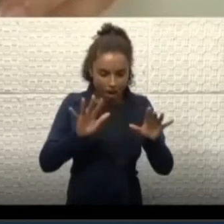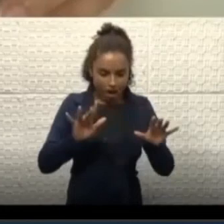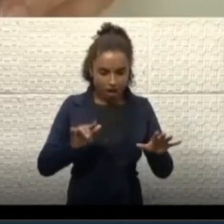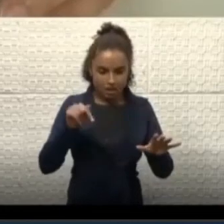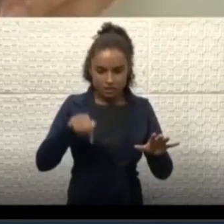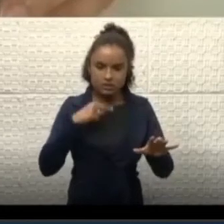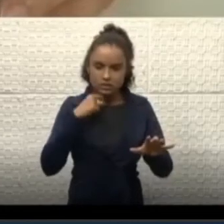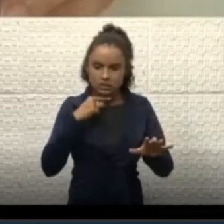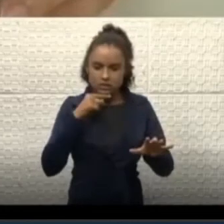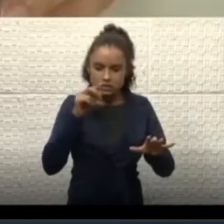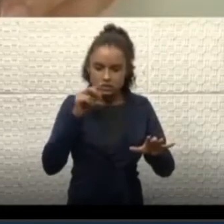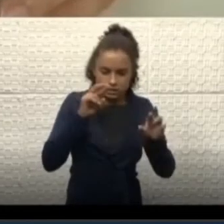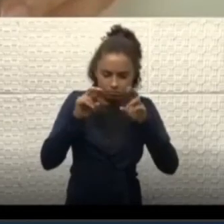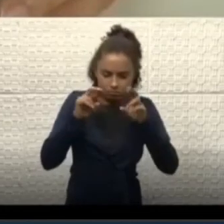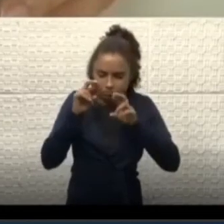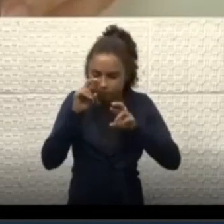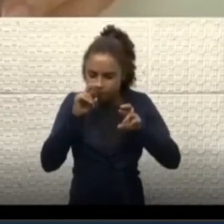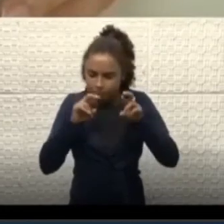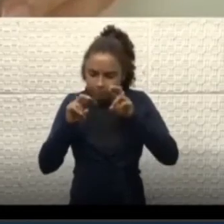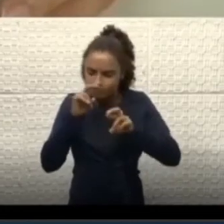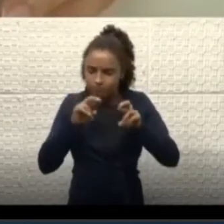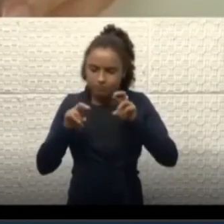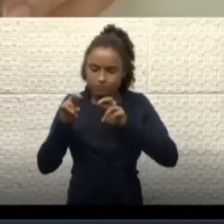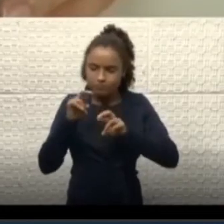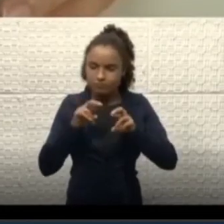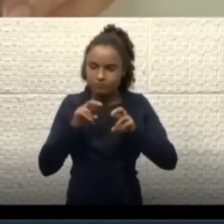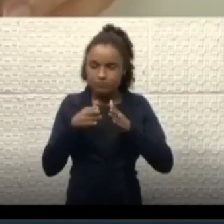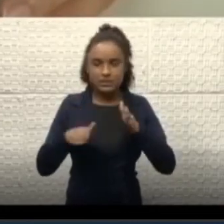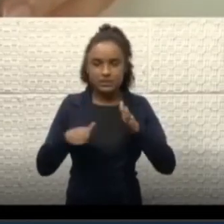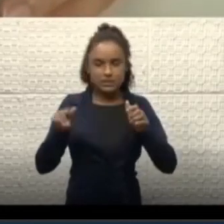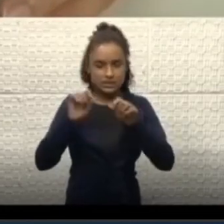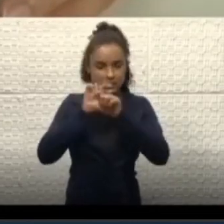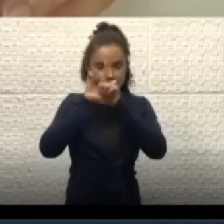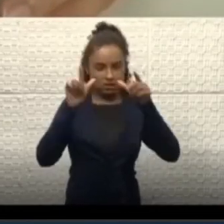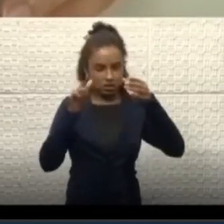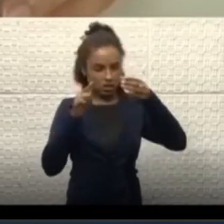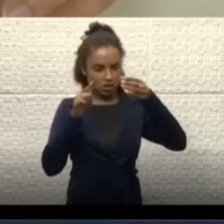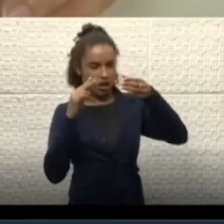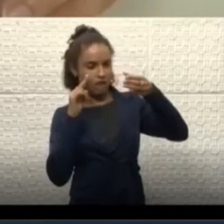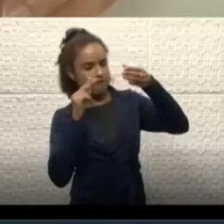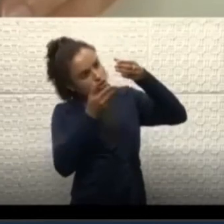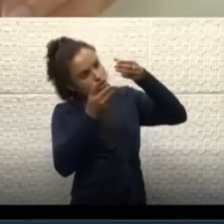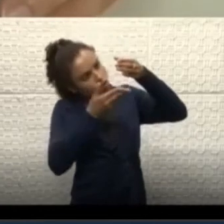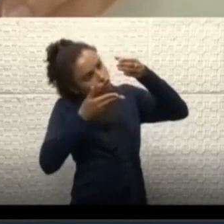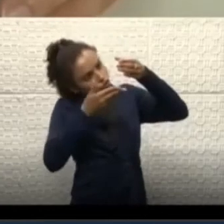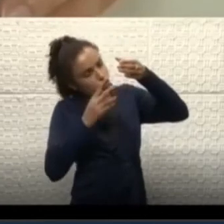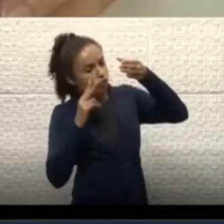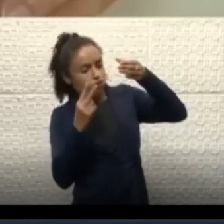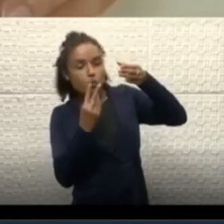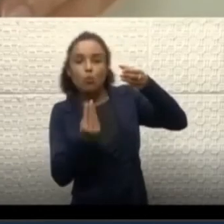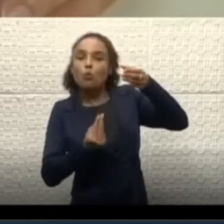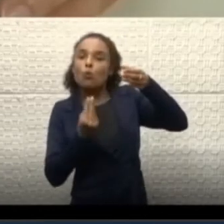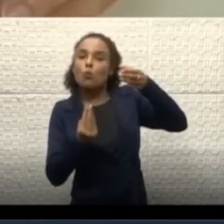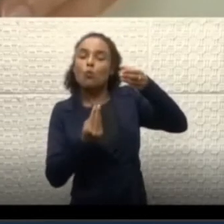observar com clareza a parte do fundo ou através